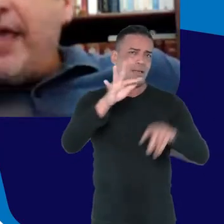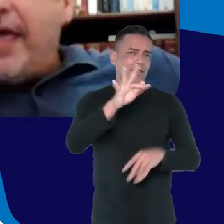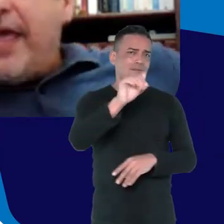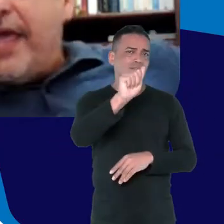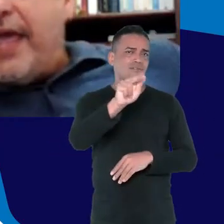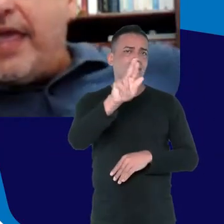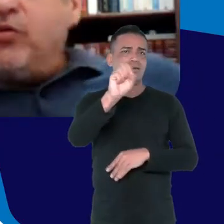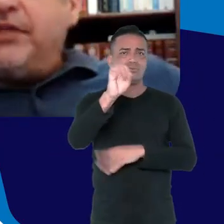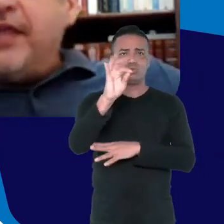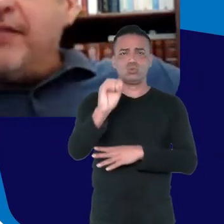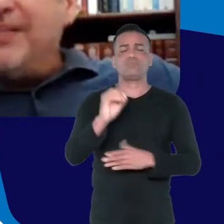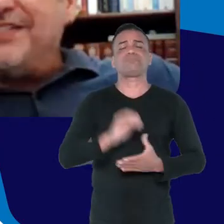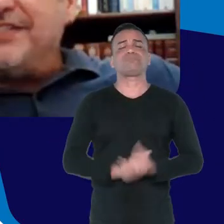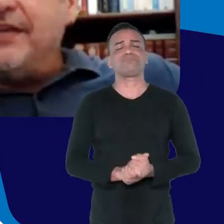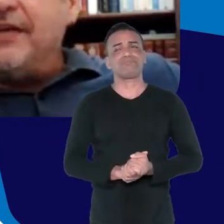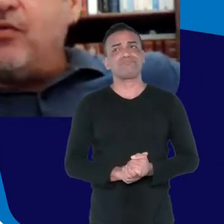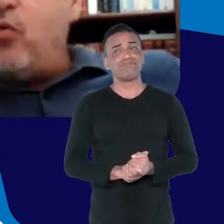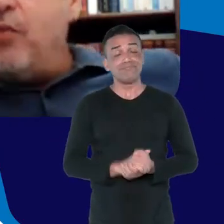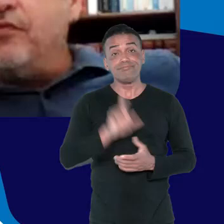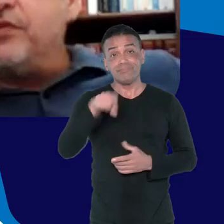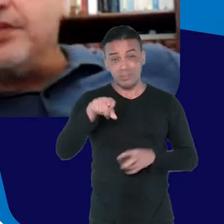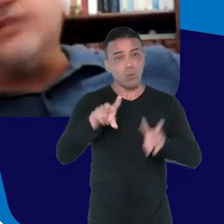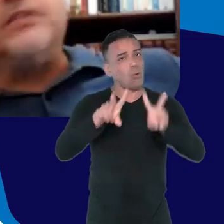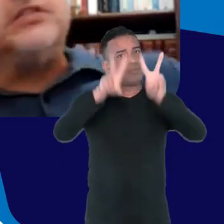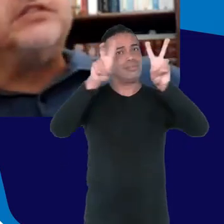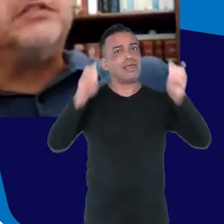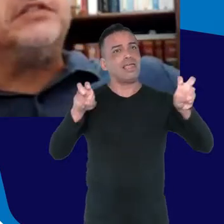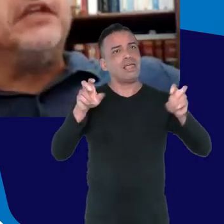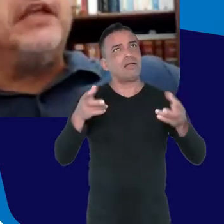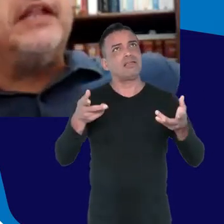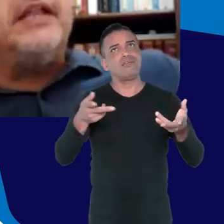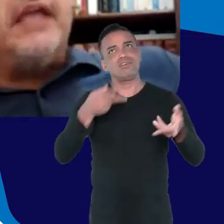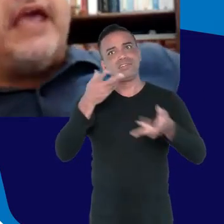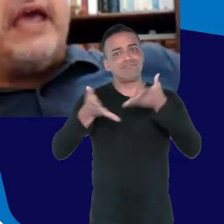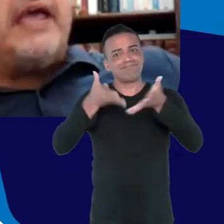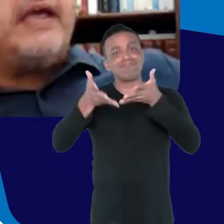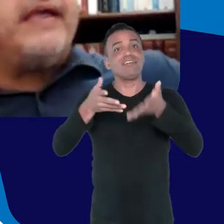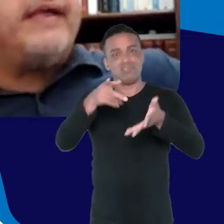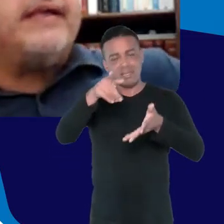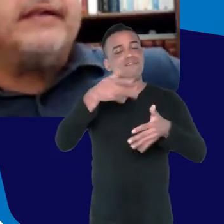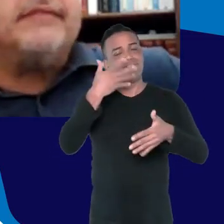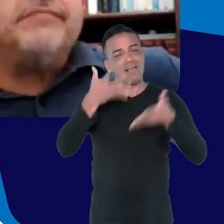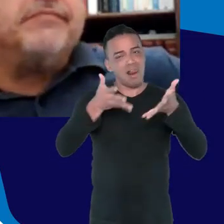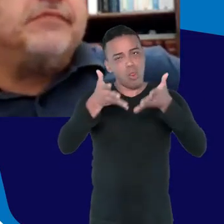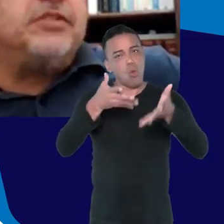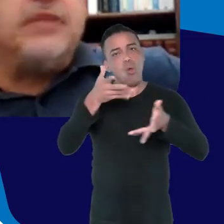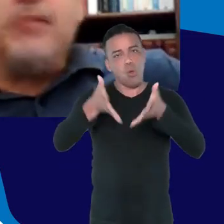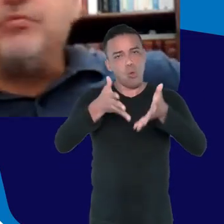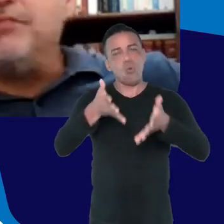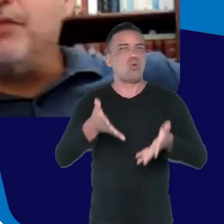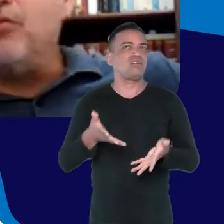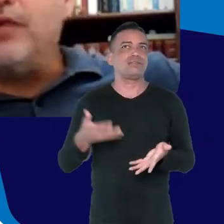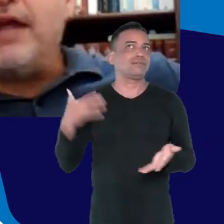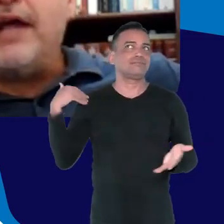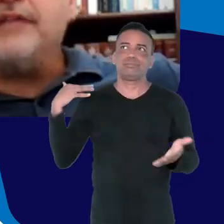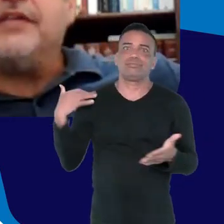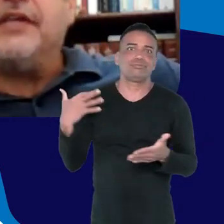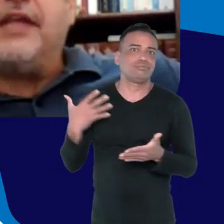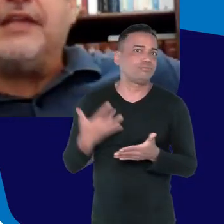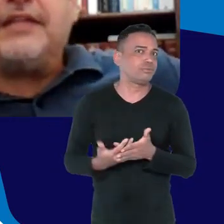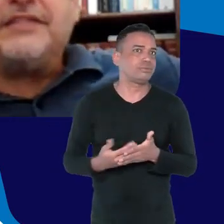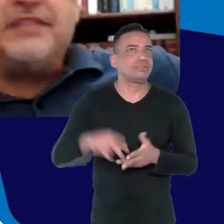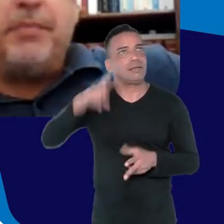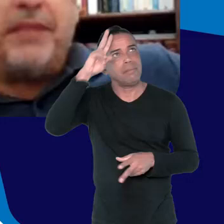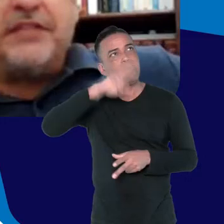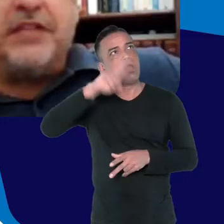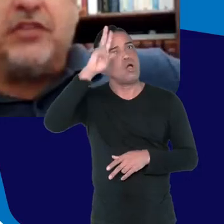Então, é um tema, assim, como você disse, ele é de tempos imemoriais e